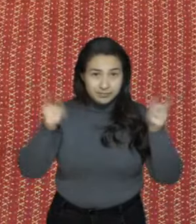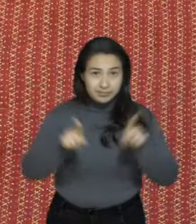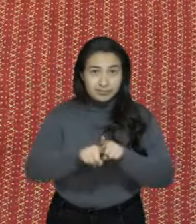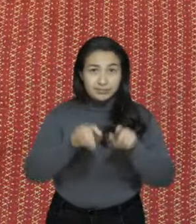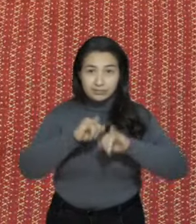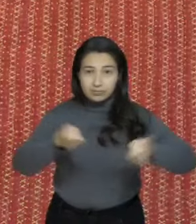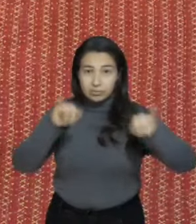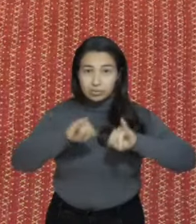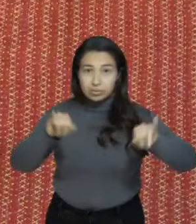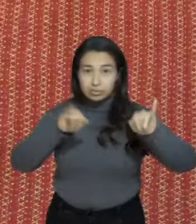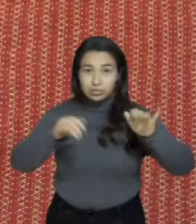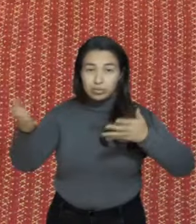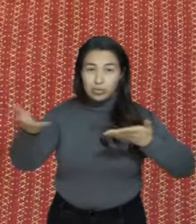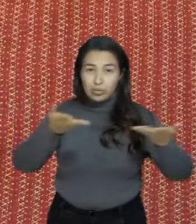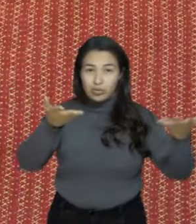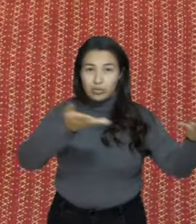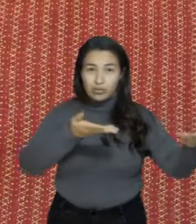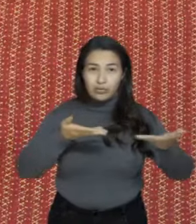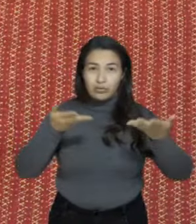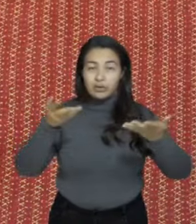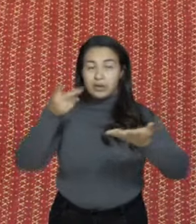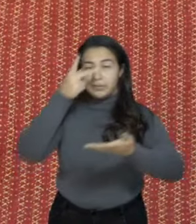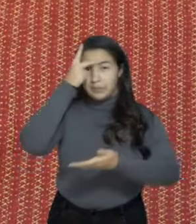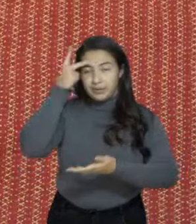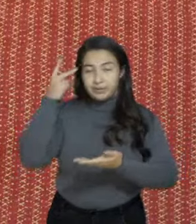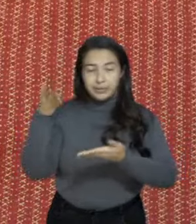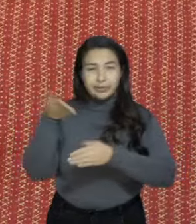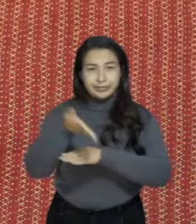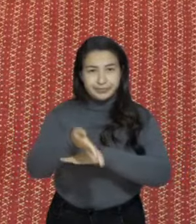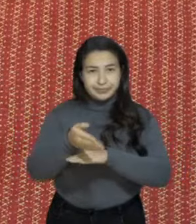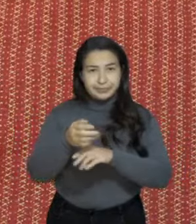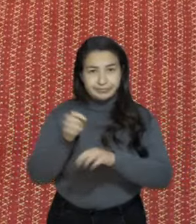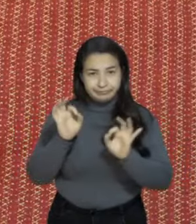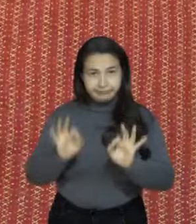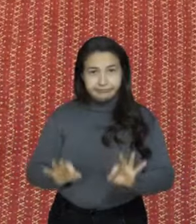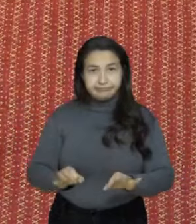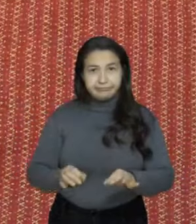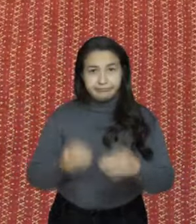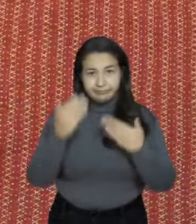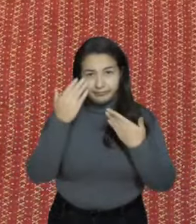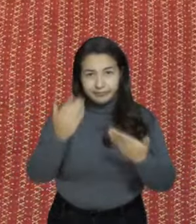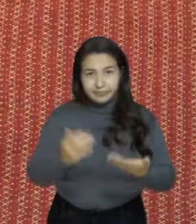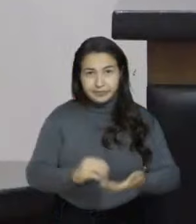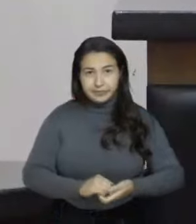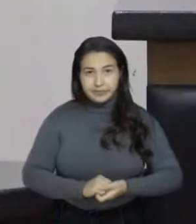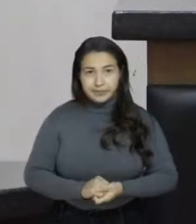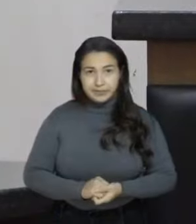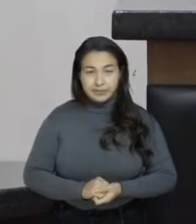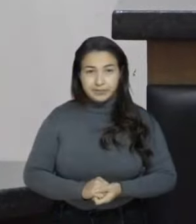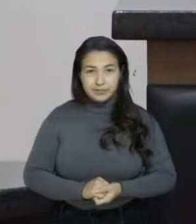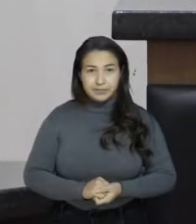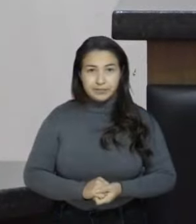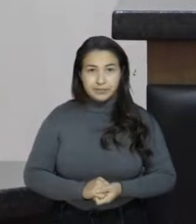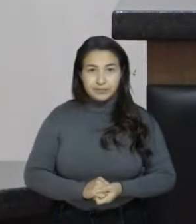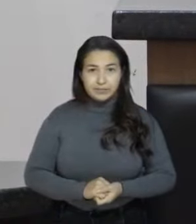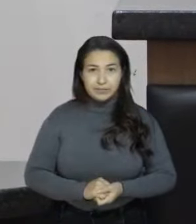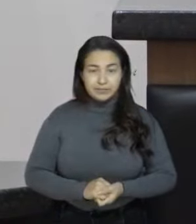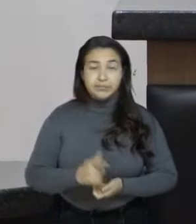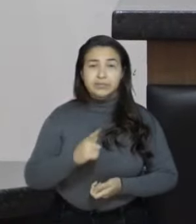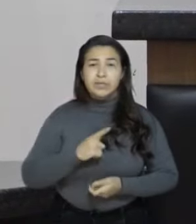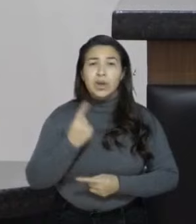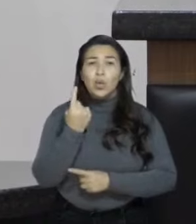pela promoção que vai ser vamos falar prestigiando o Arroio do si obrigado um abraço Presidente tem um